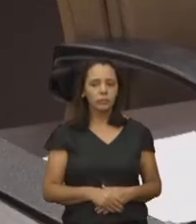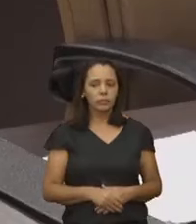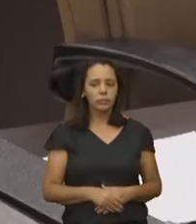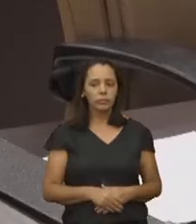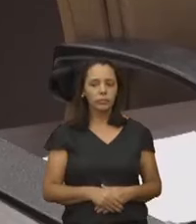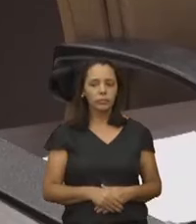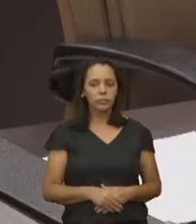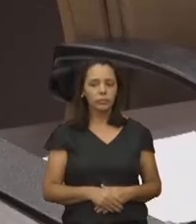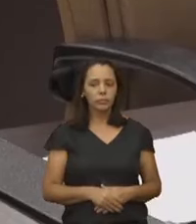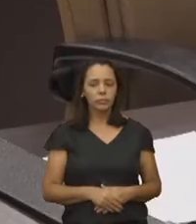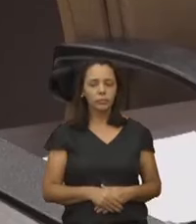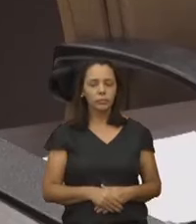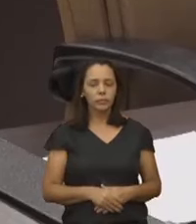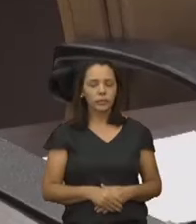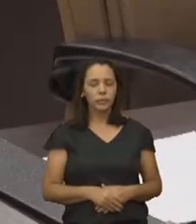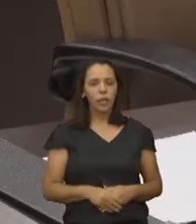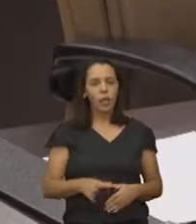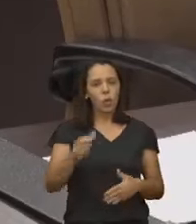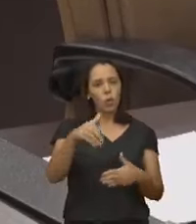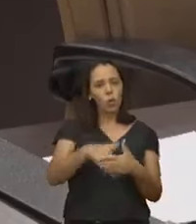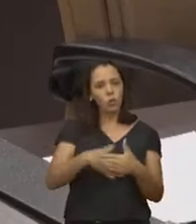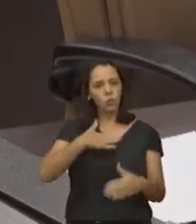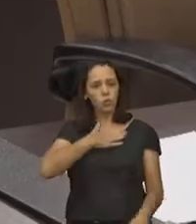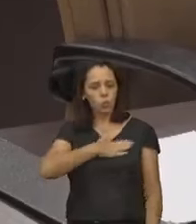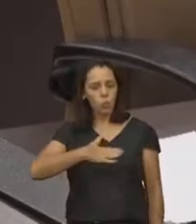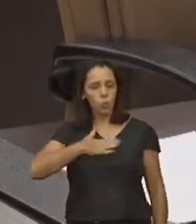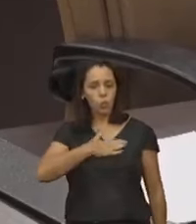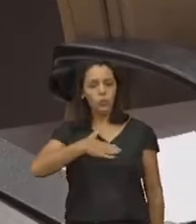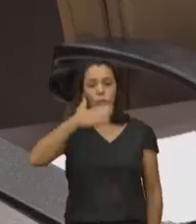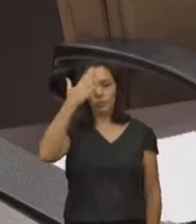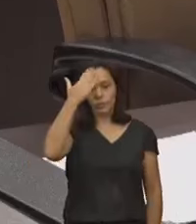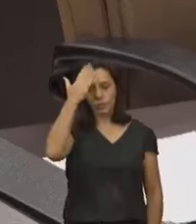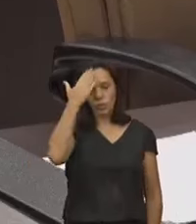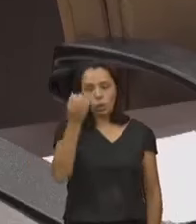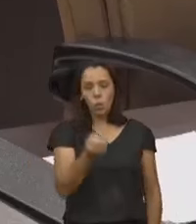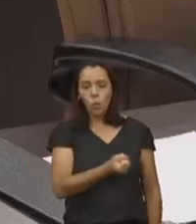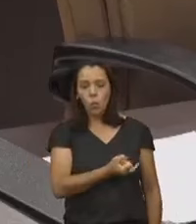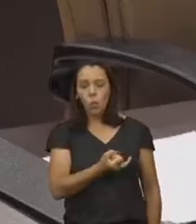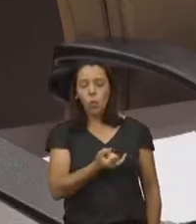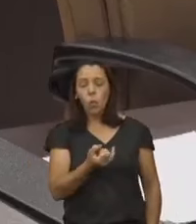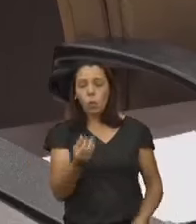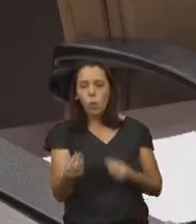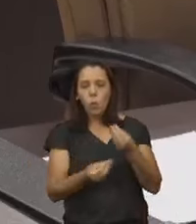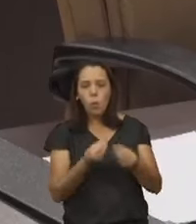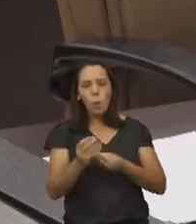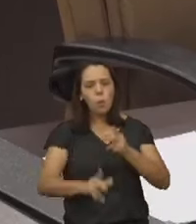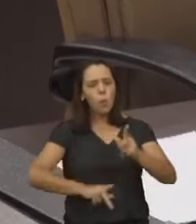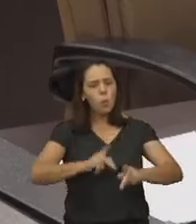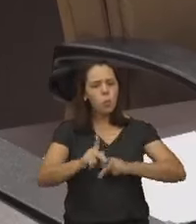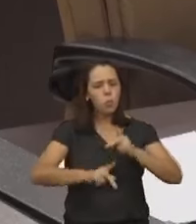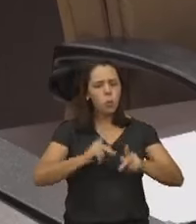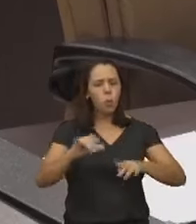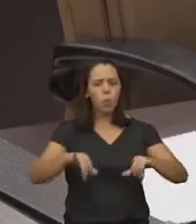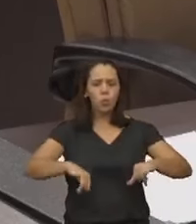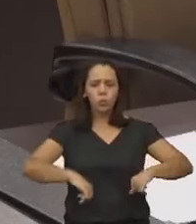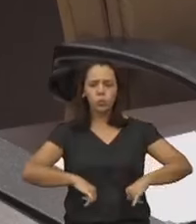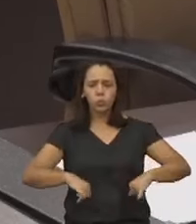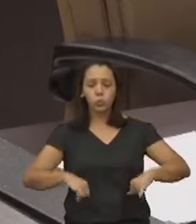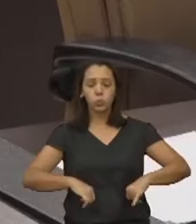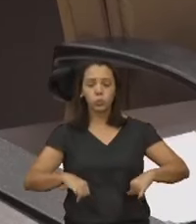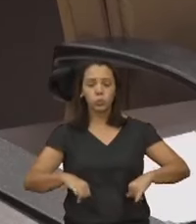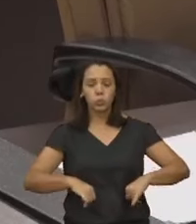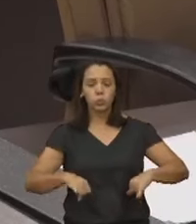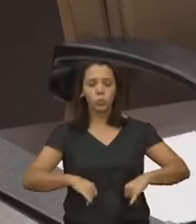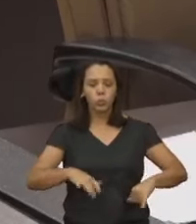com prazer a favor, porque eu sei o quanto os moradores do Veranejal sofrem naquela região. Quando eu falo Ijal, eu incluo